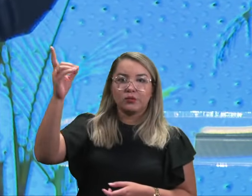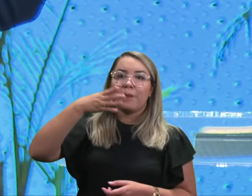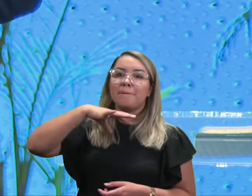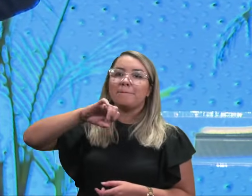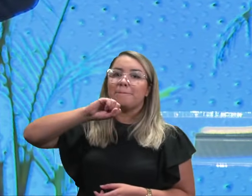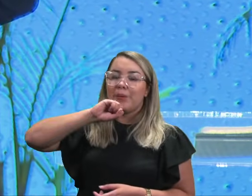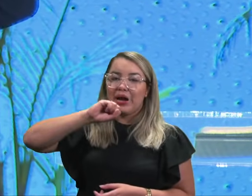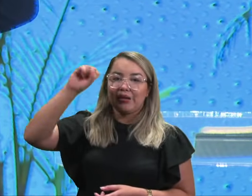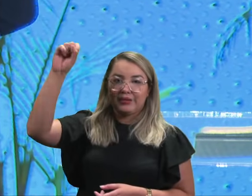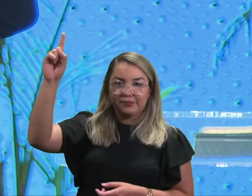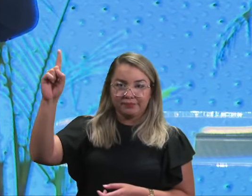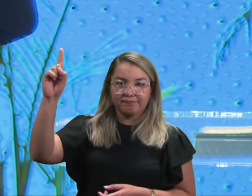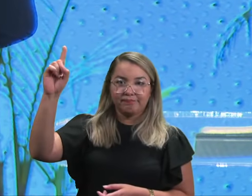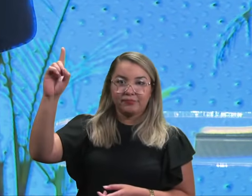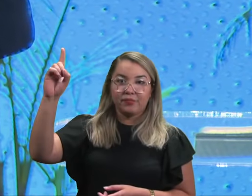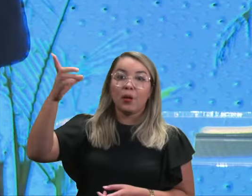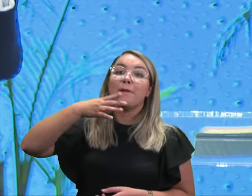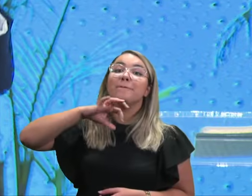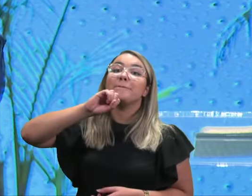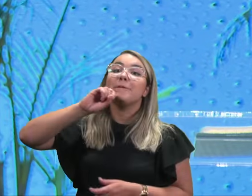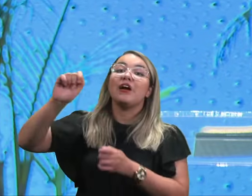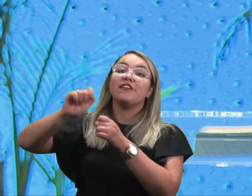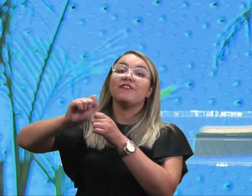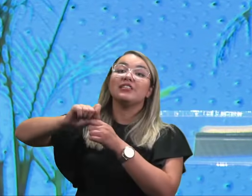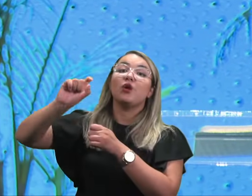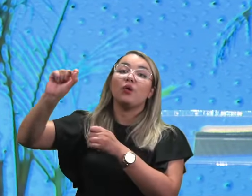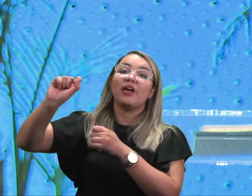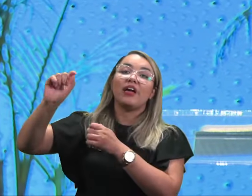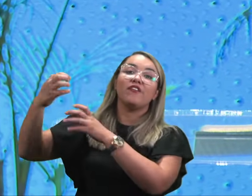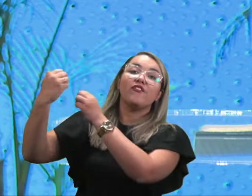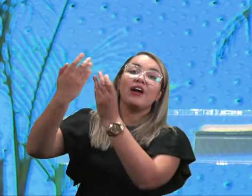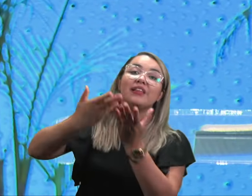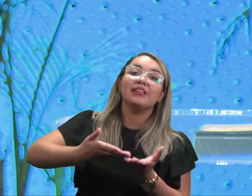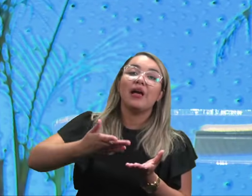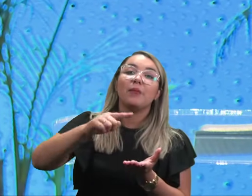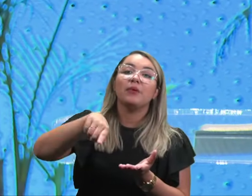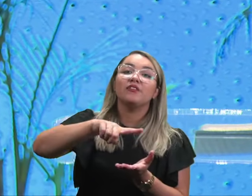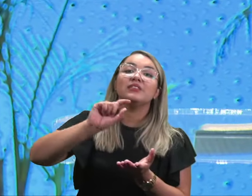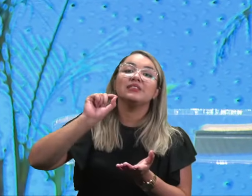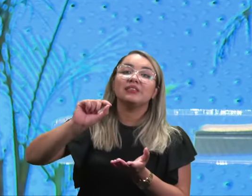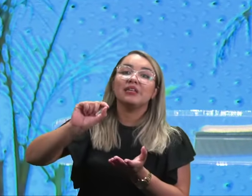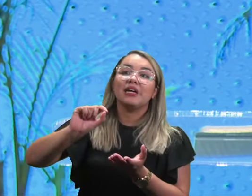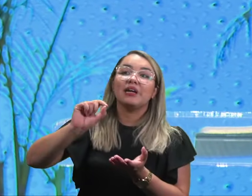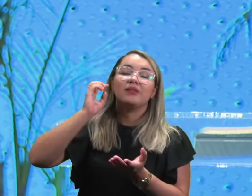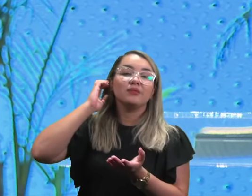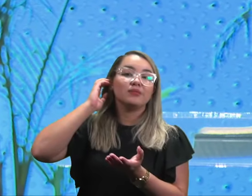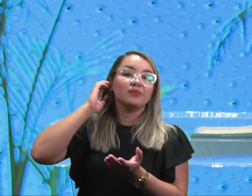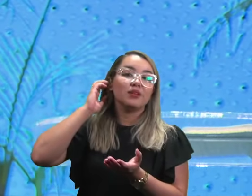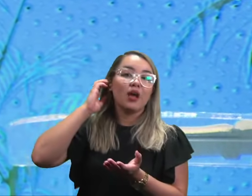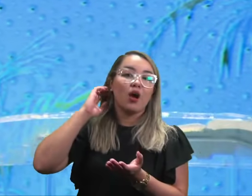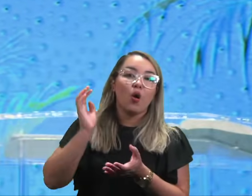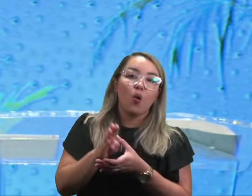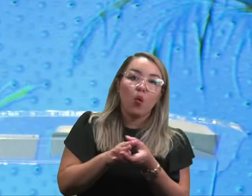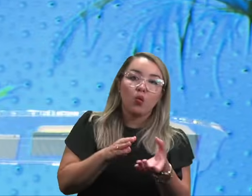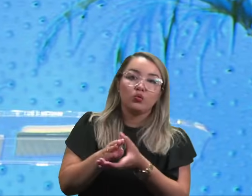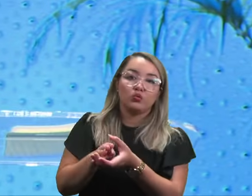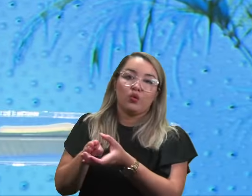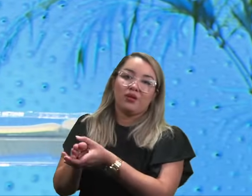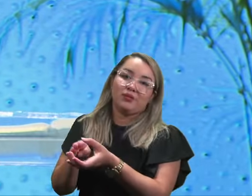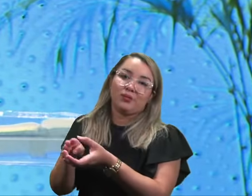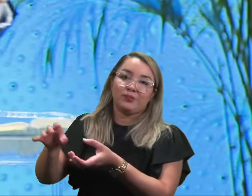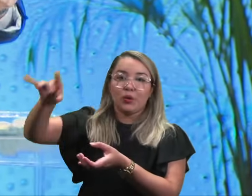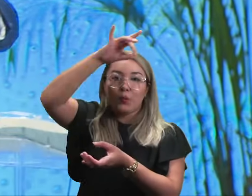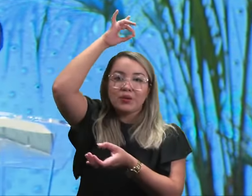e o Pai vai fazer o quê? Vai enviar para vocês quem? O Consolador, o